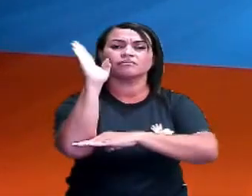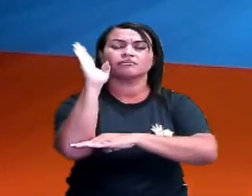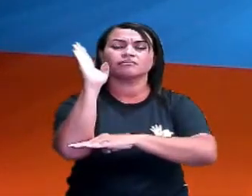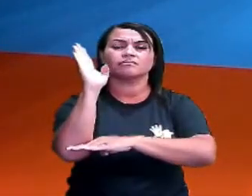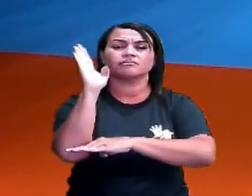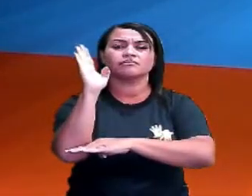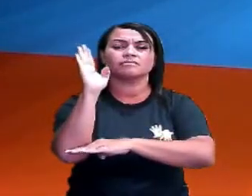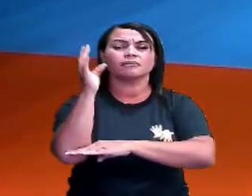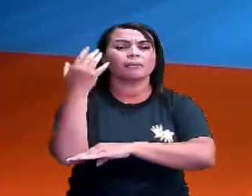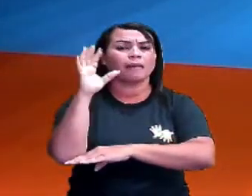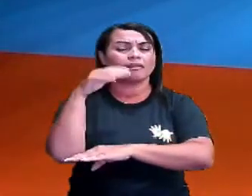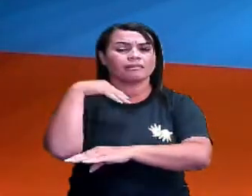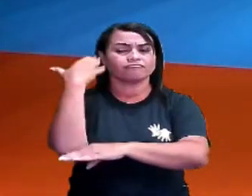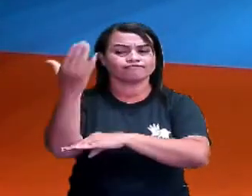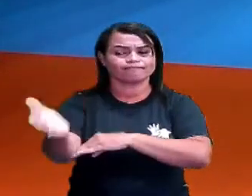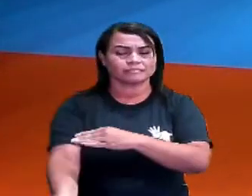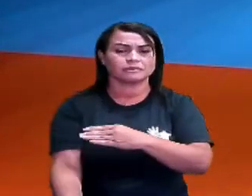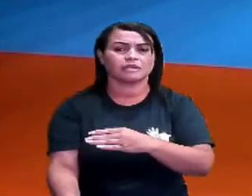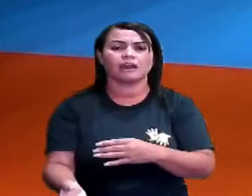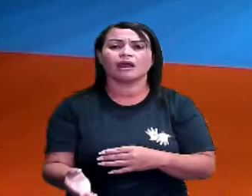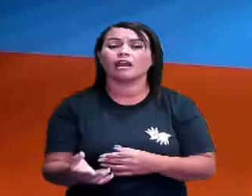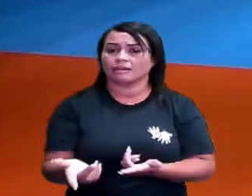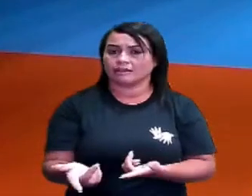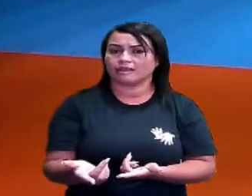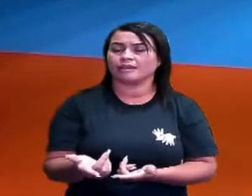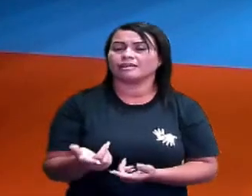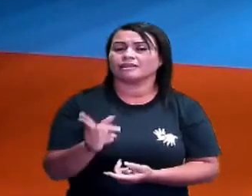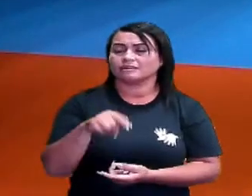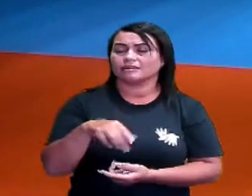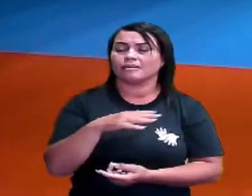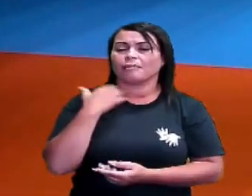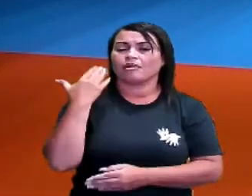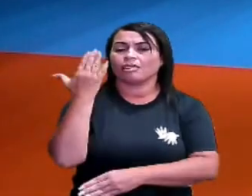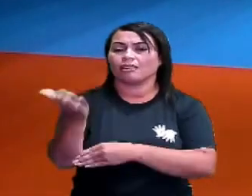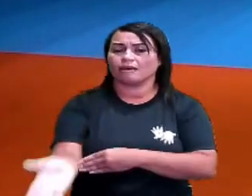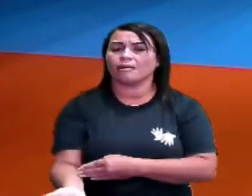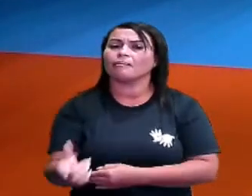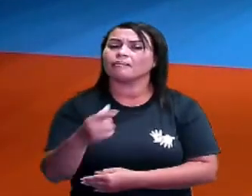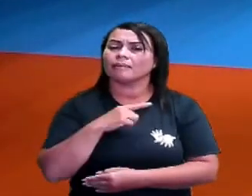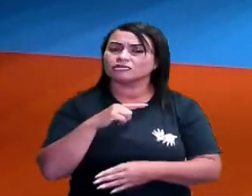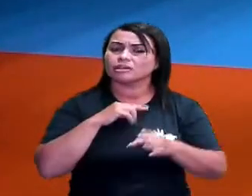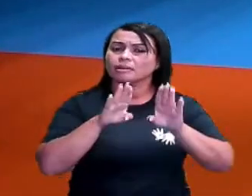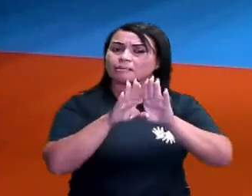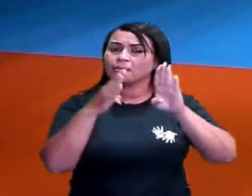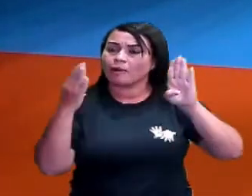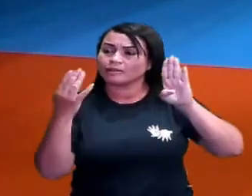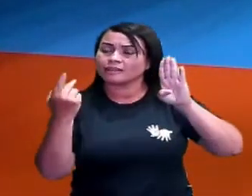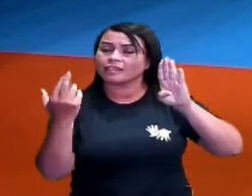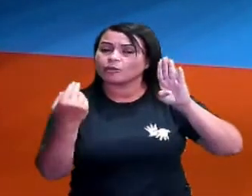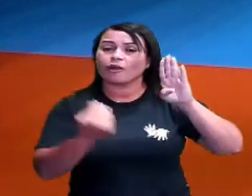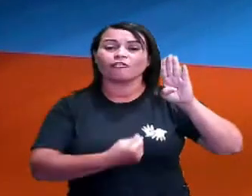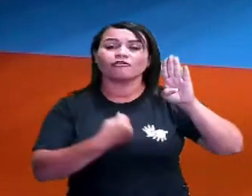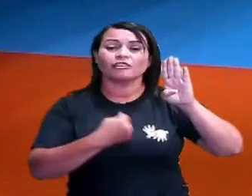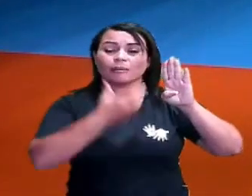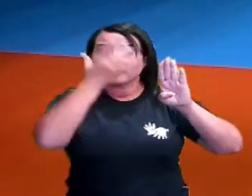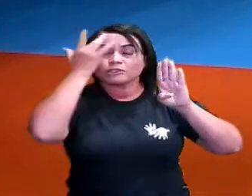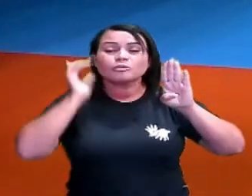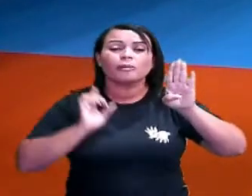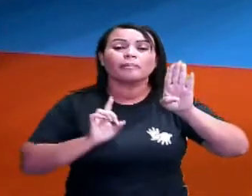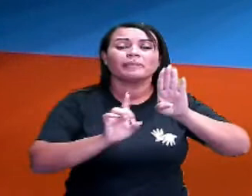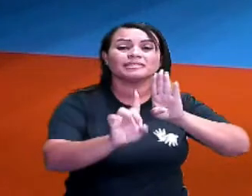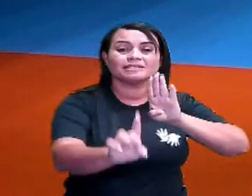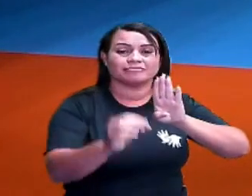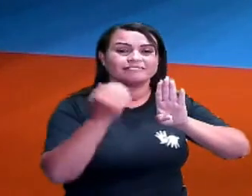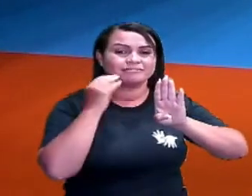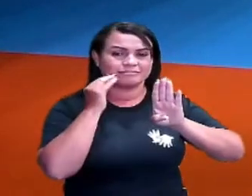morta. Mas não há coisa no mundo mais viva do que uma porta. Morta e porta. São palavras que estão rimando.